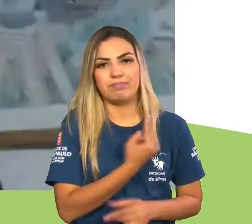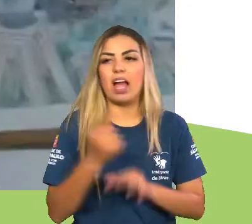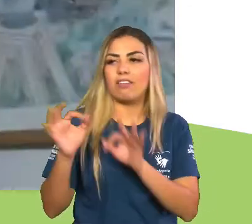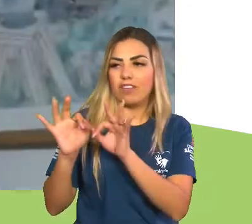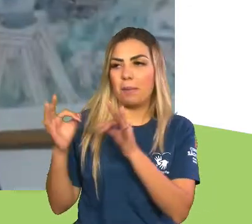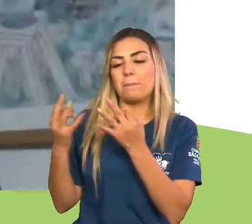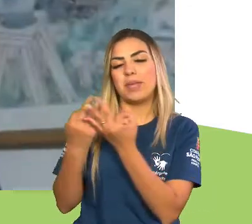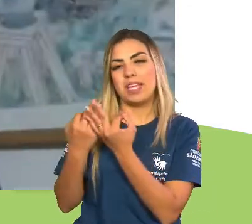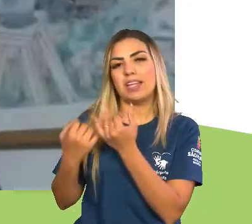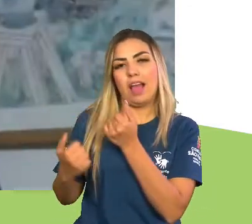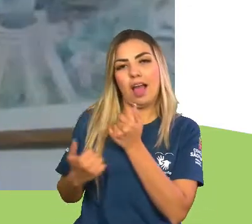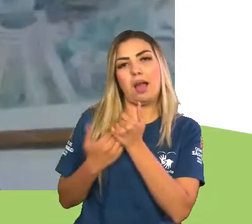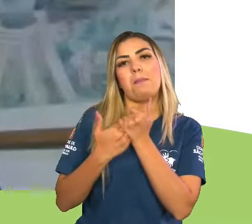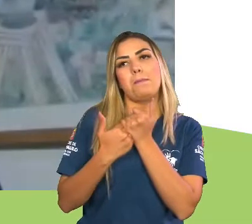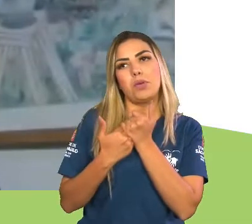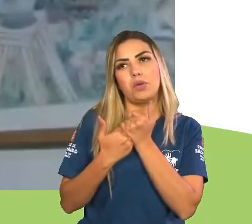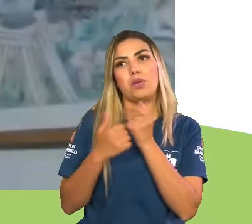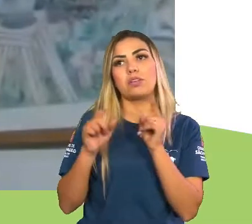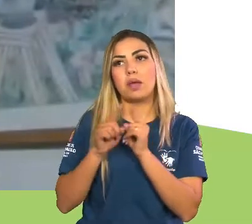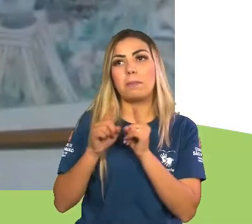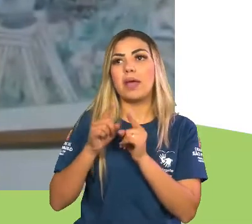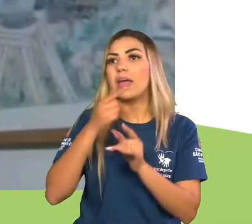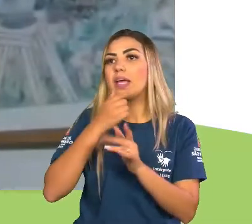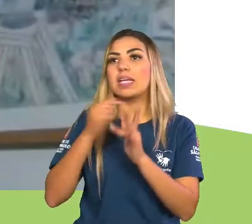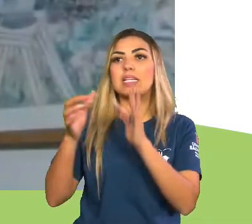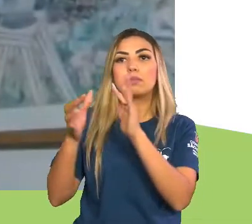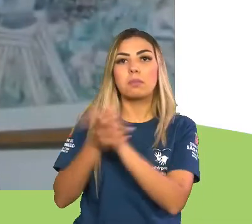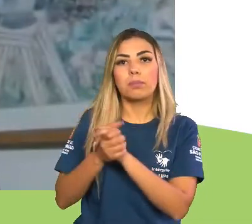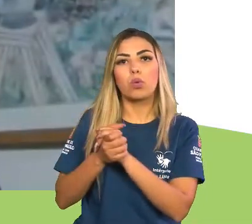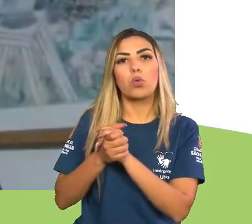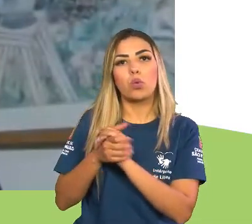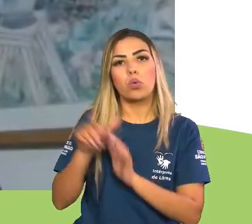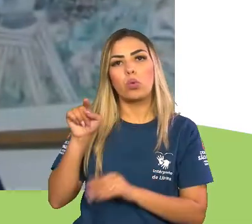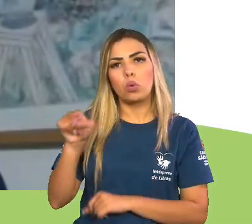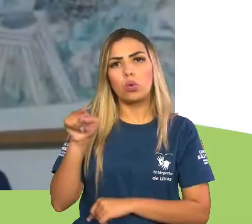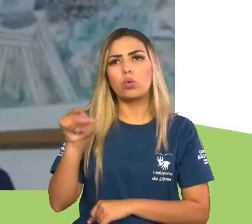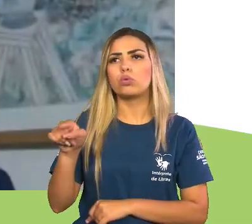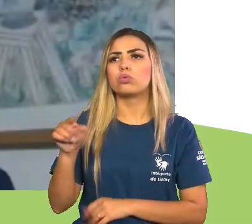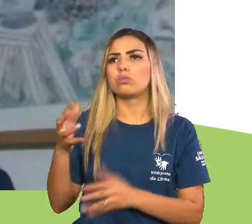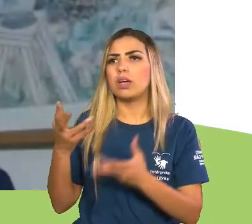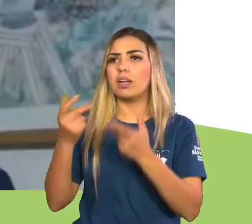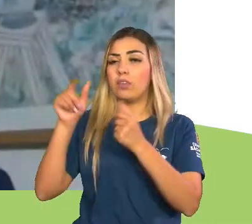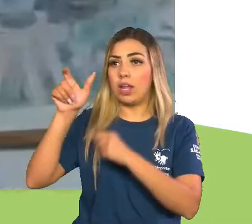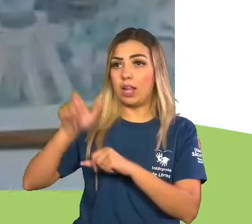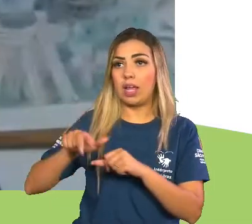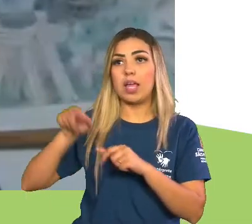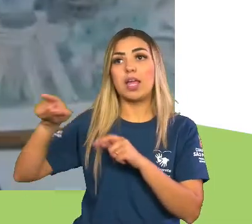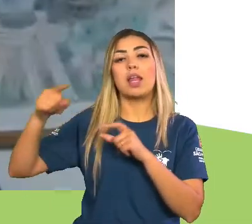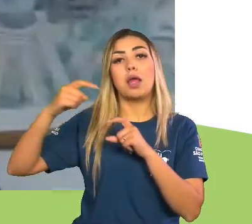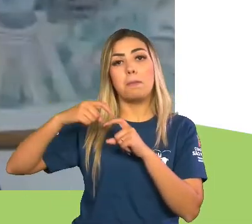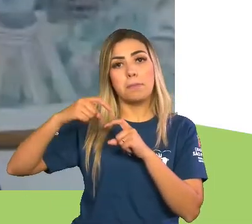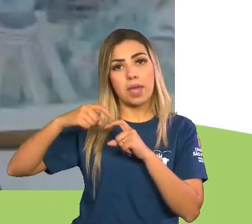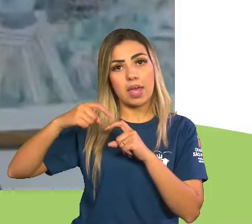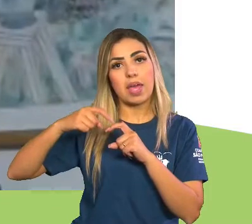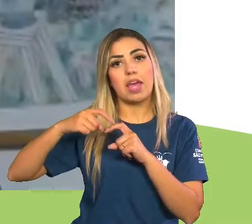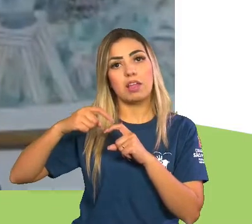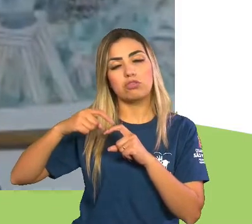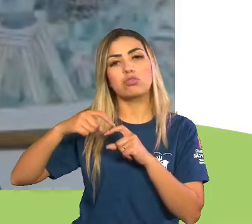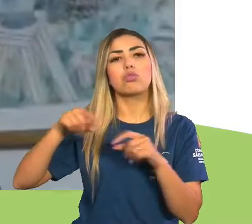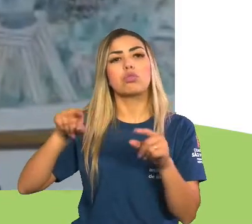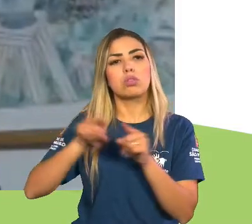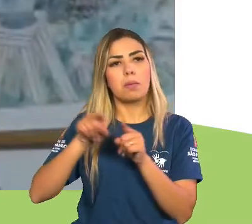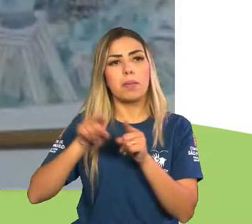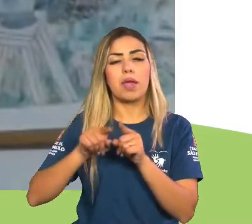contar primeiro com o meu esposo, que é um cara que apesar de ser médico e também ter enfrentado na linha de frente